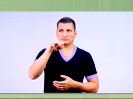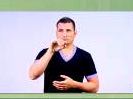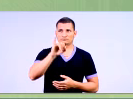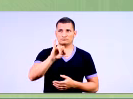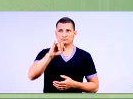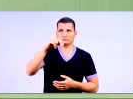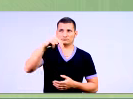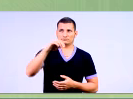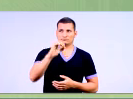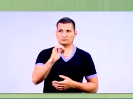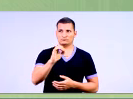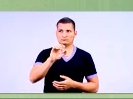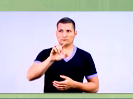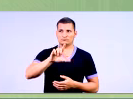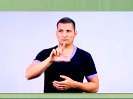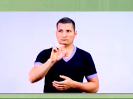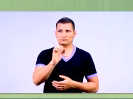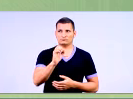Terminologia.